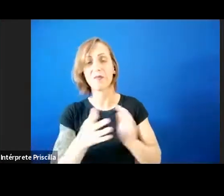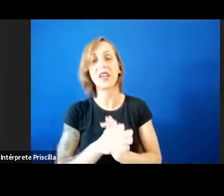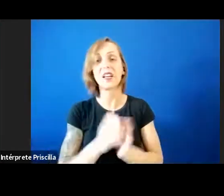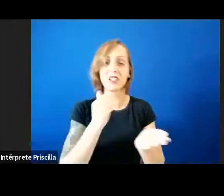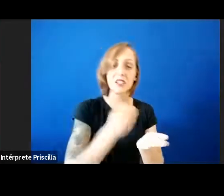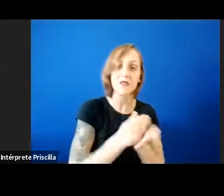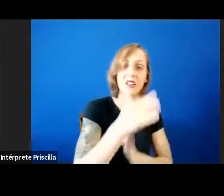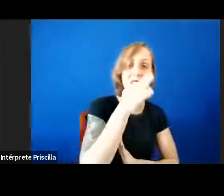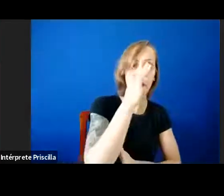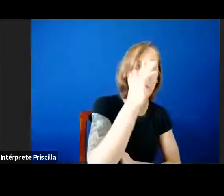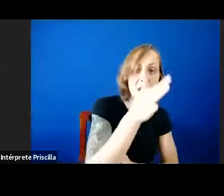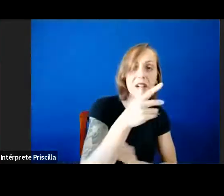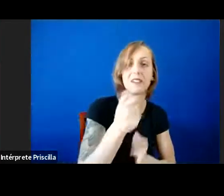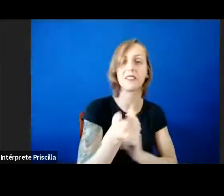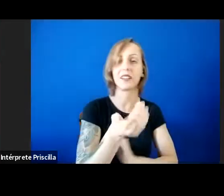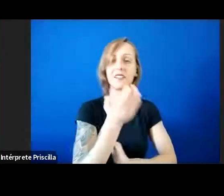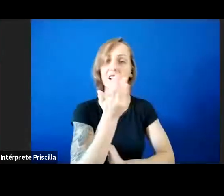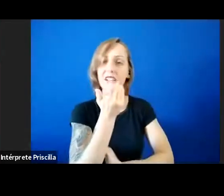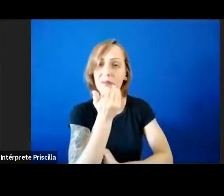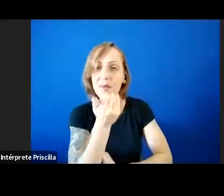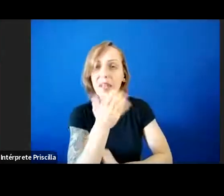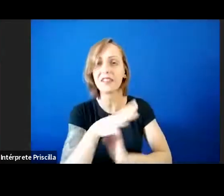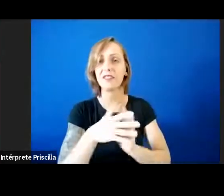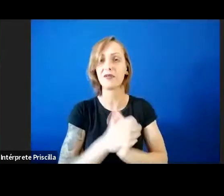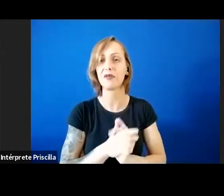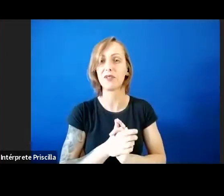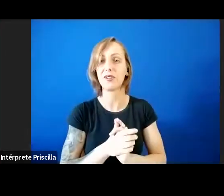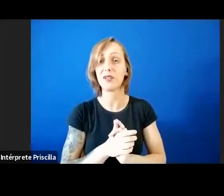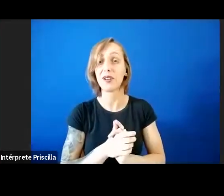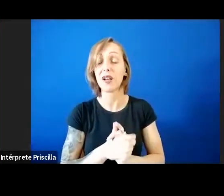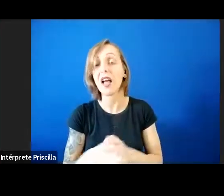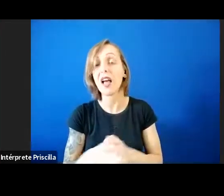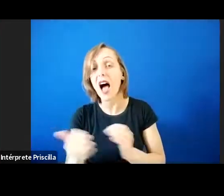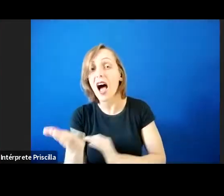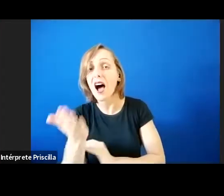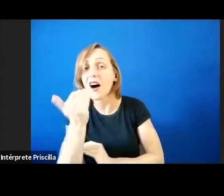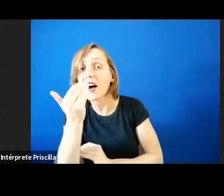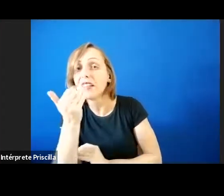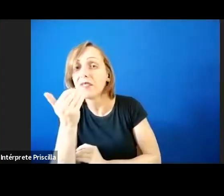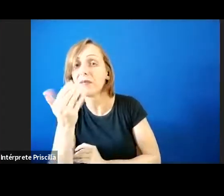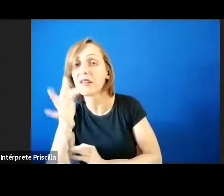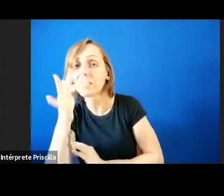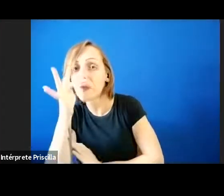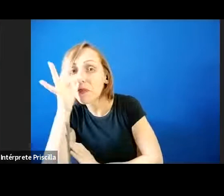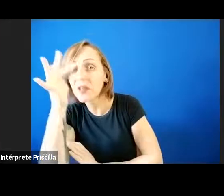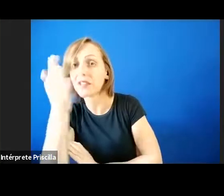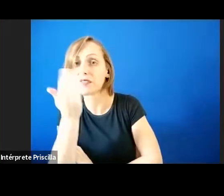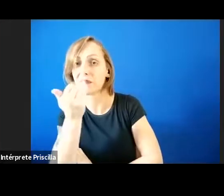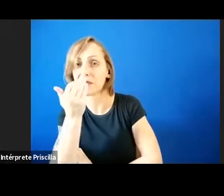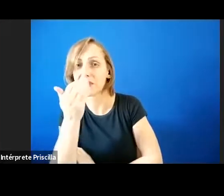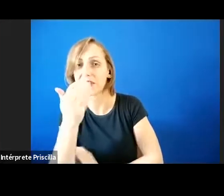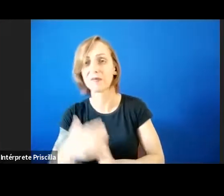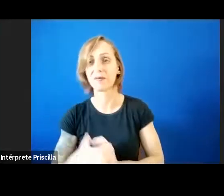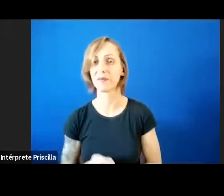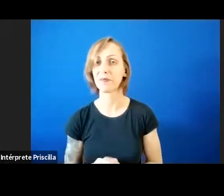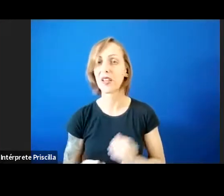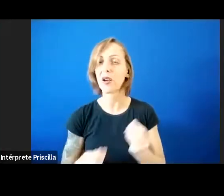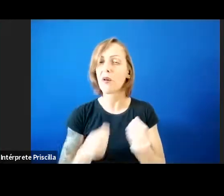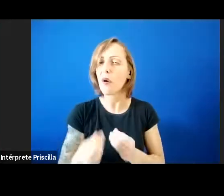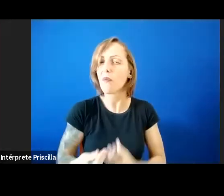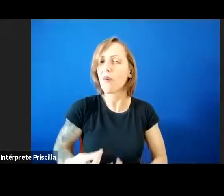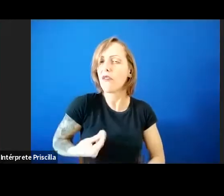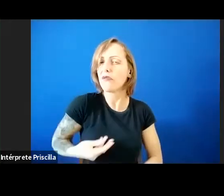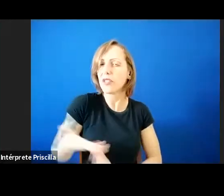plantas alimentícias, como a gente vivia com os nossos antepassados. Aí a gente começa, inevitavelmente, a falar